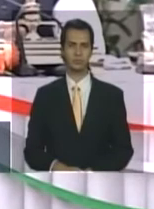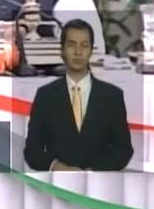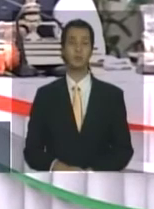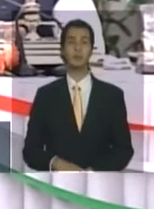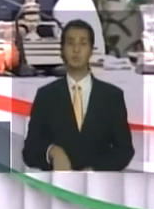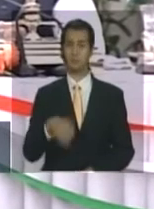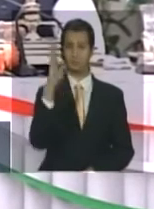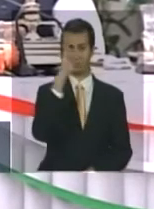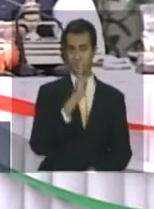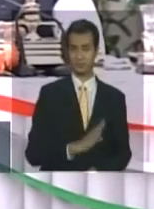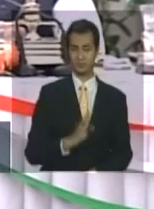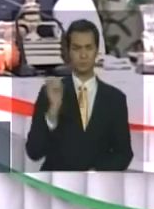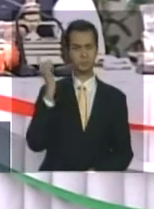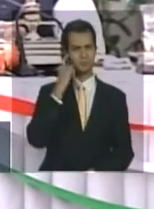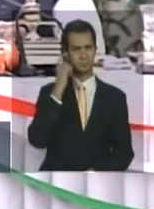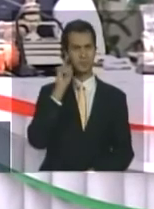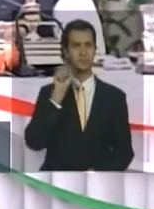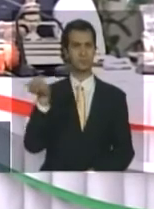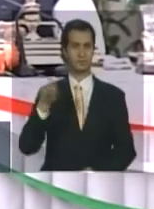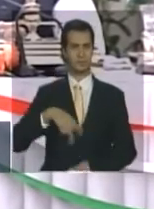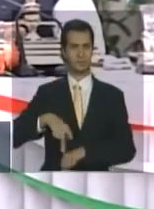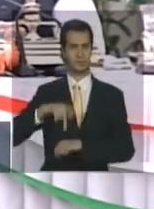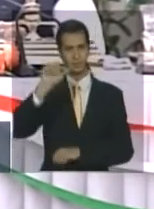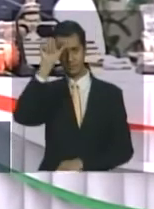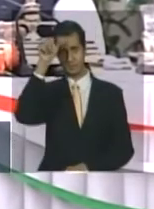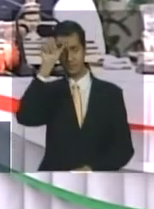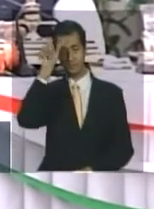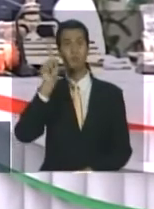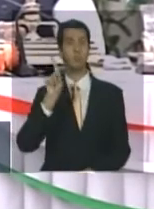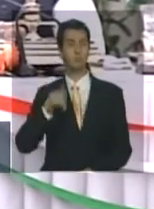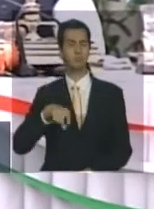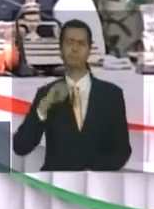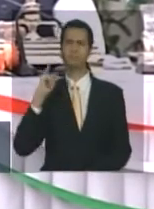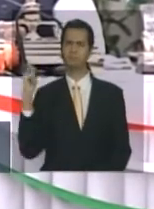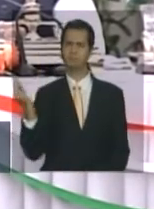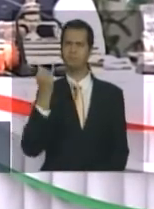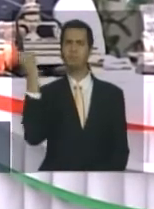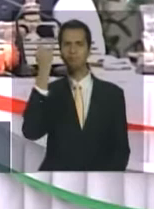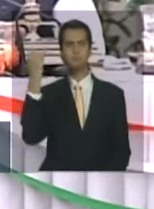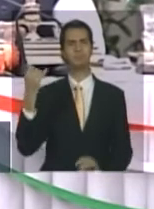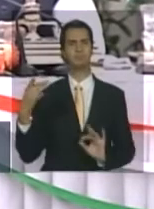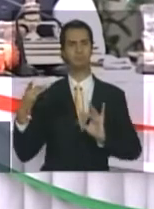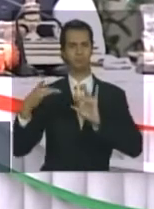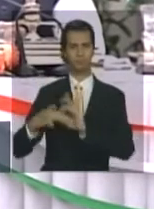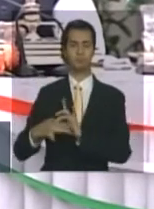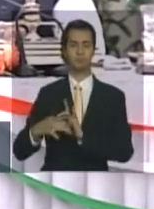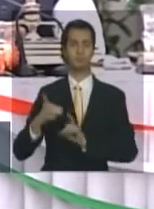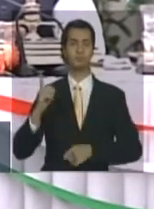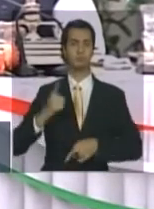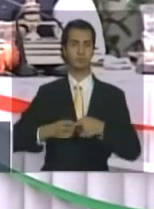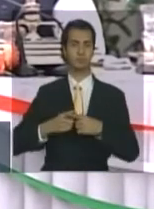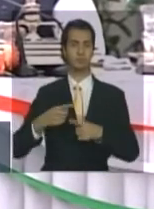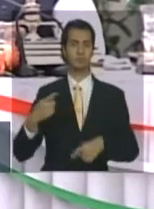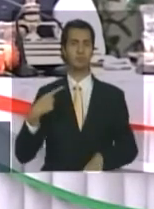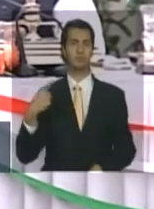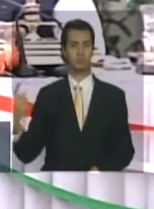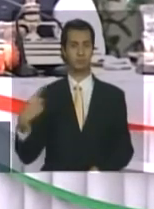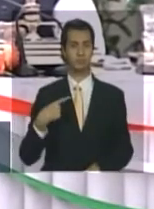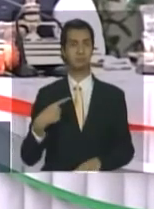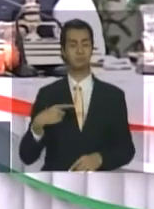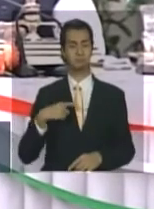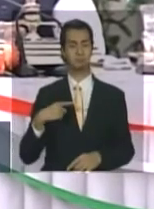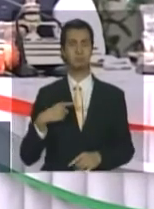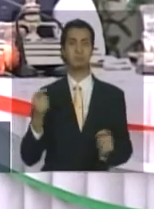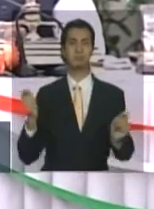a Índia parceiro indispensável, não só pela densidade da relação bilateral, mas também